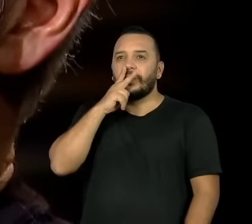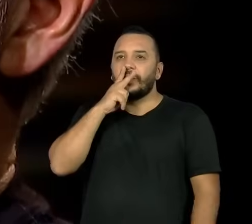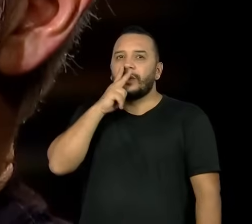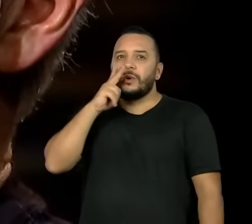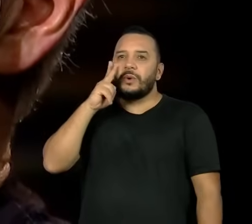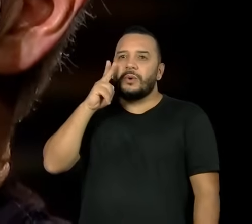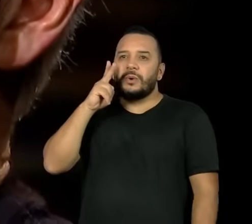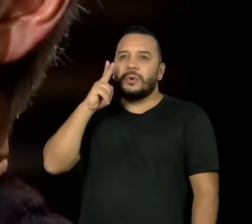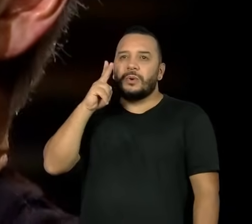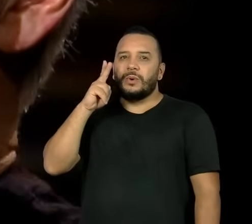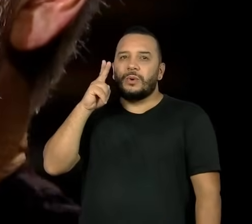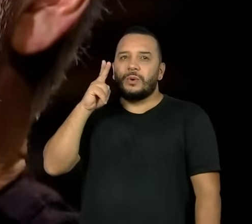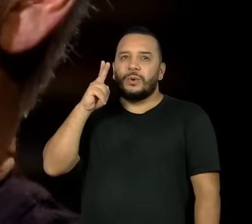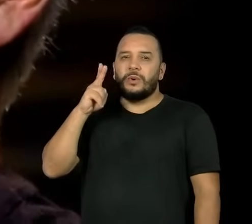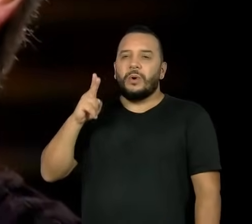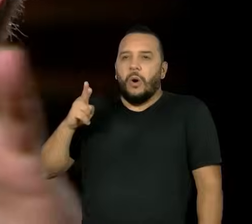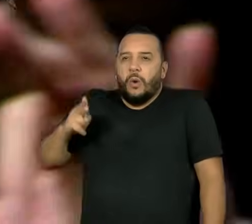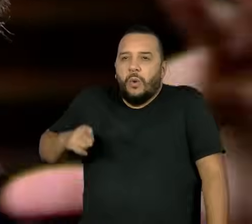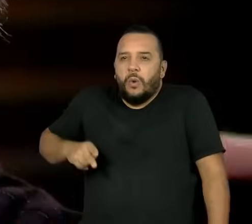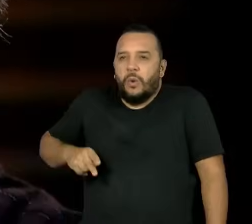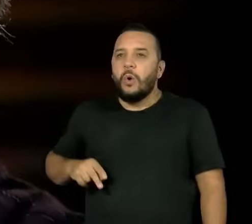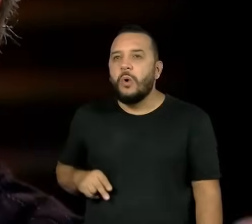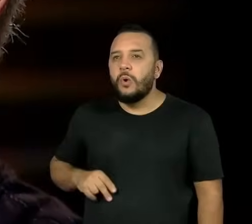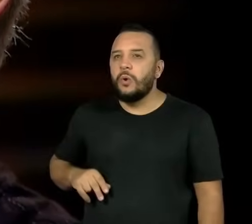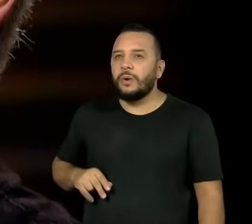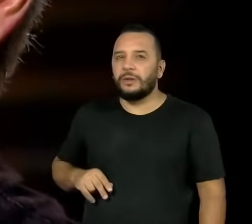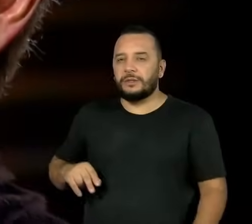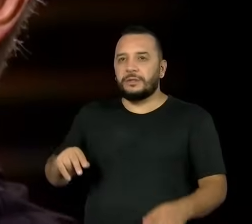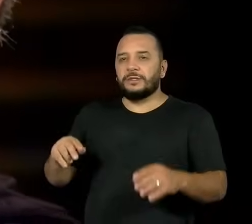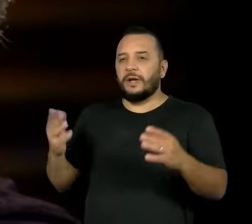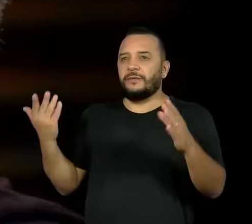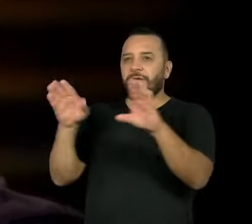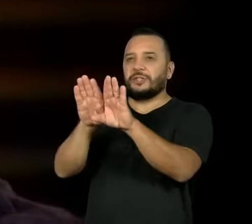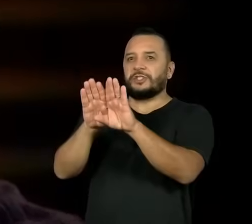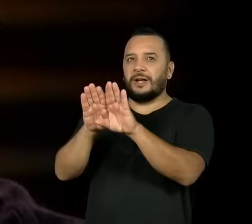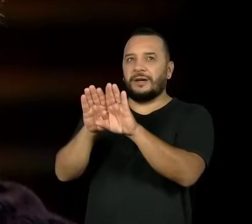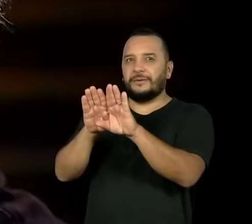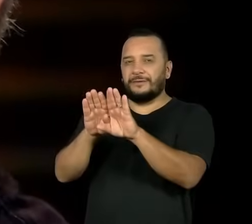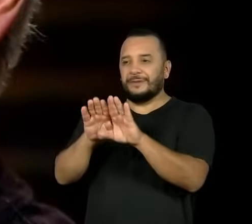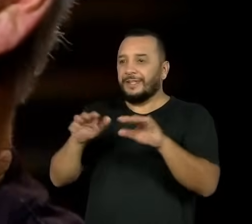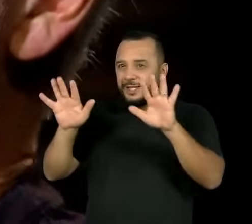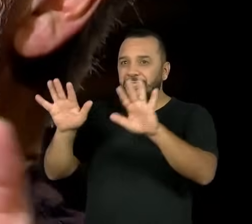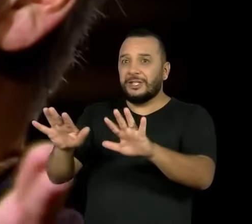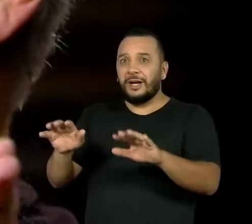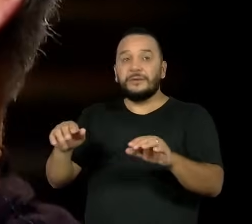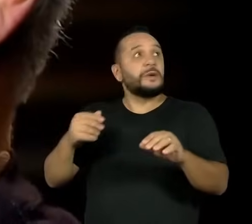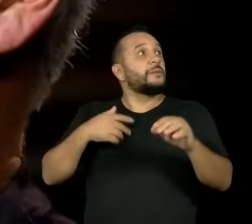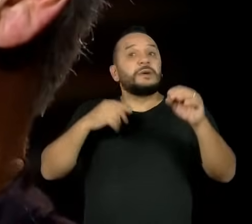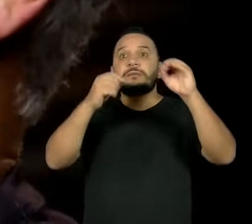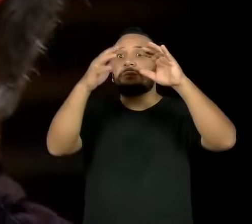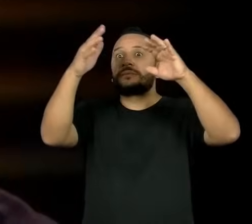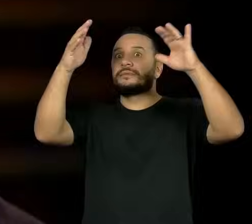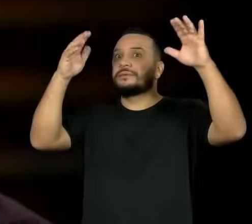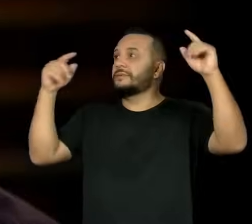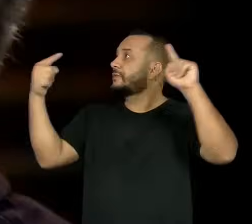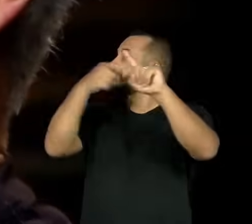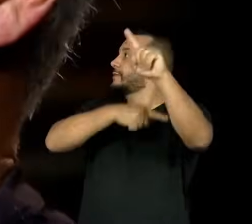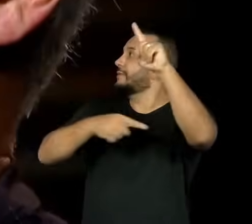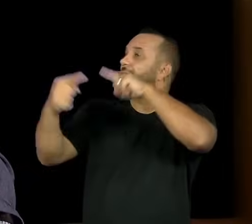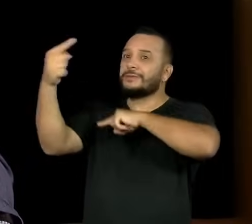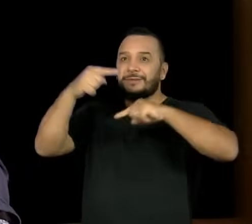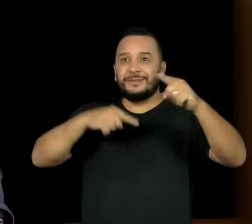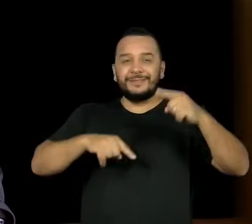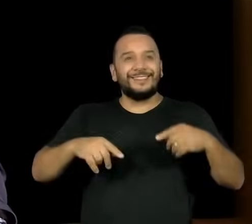acendia um cigarro, baforava o cigarro naquele laser, fechava a porta e saía e me deixava ali com aquele tantão de laser, só não deixava o